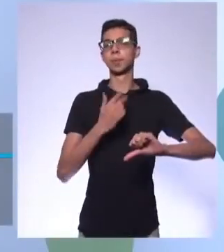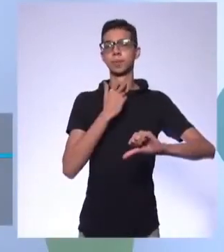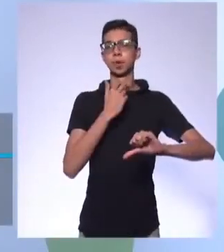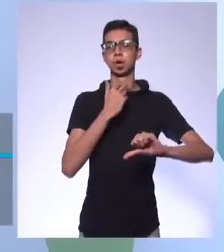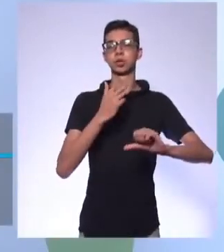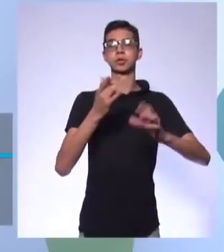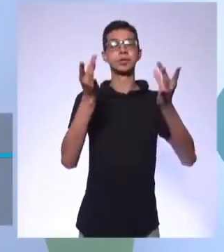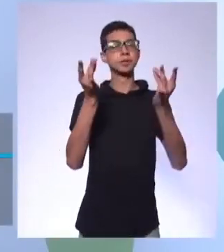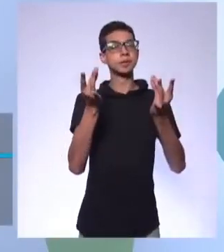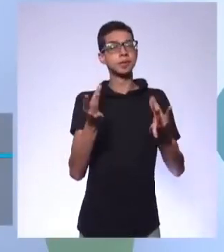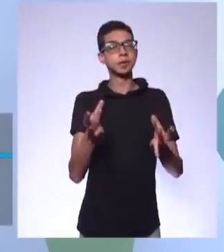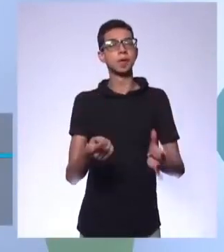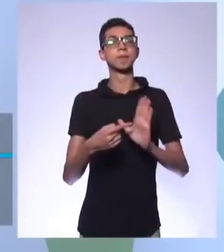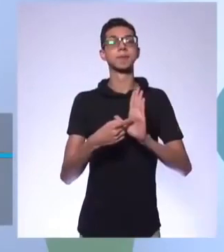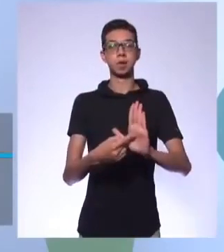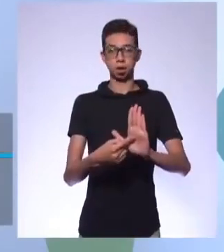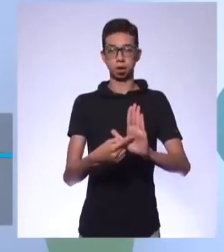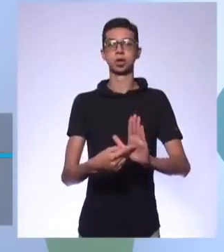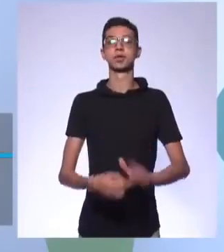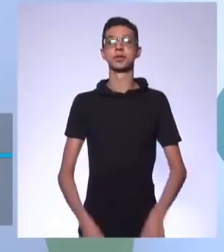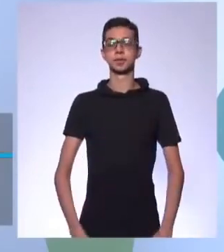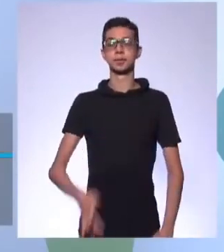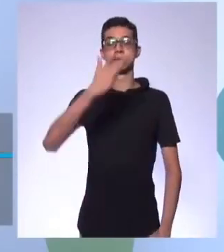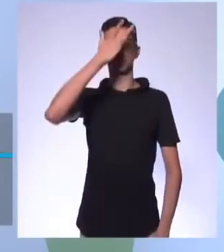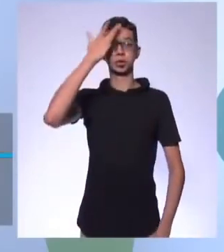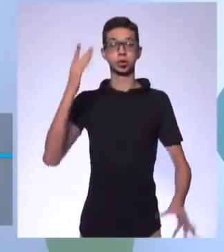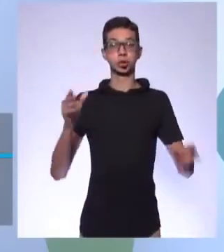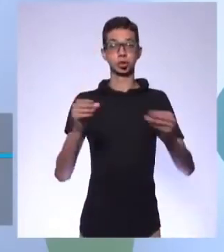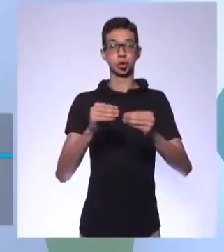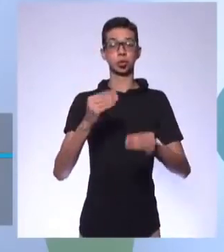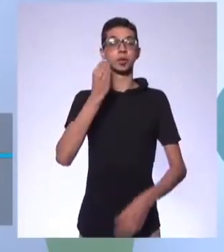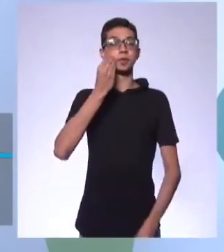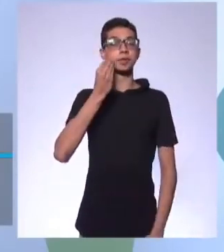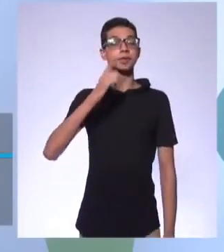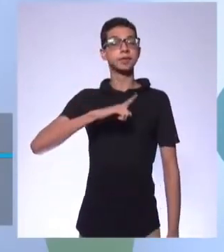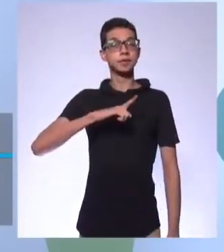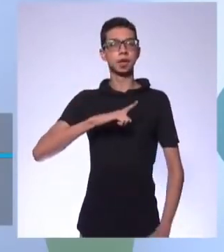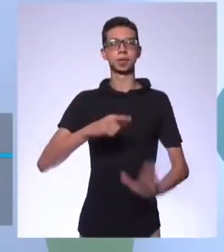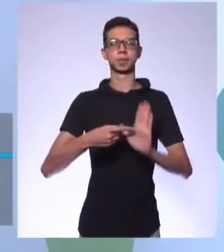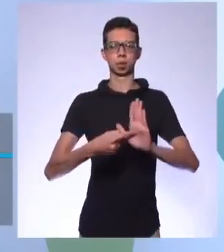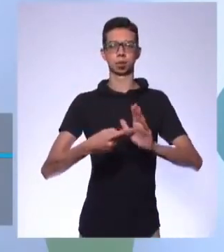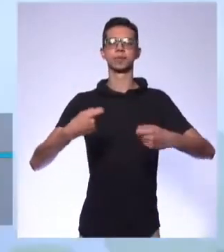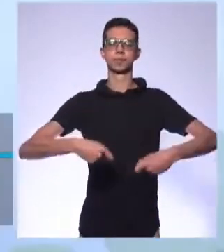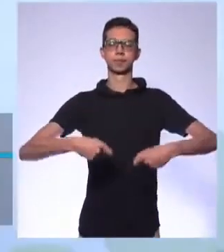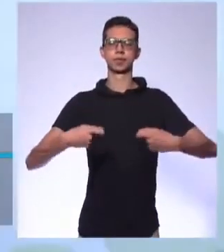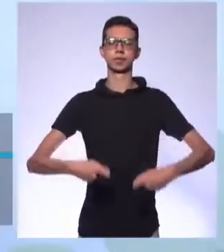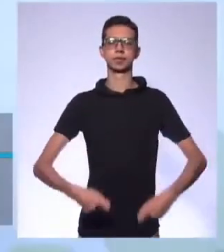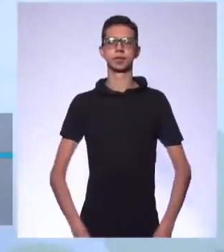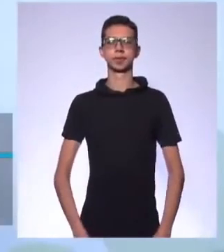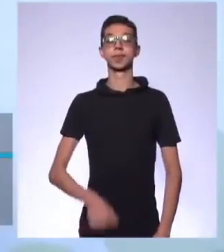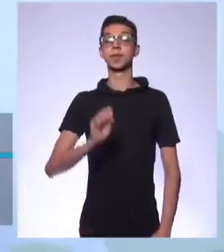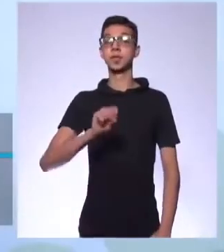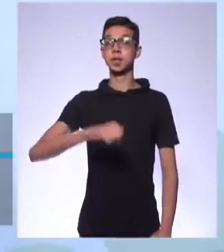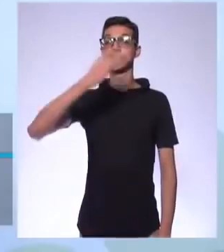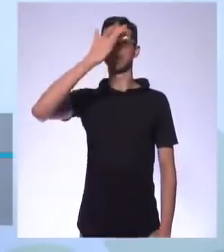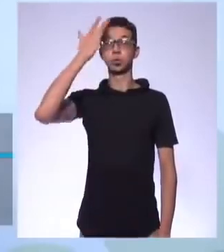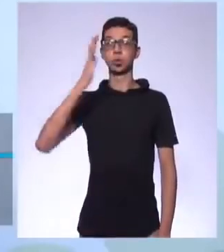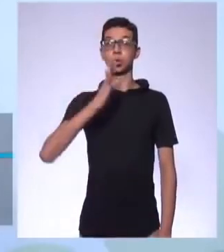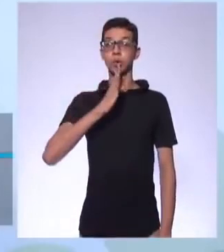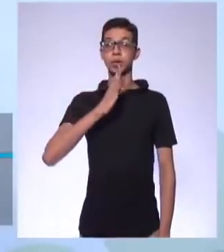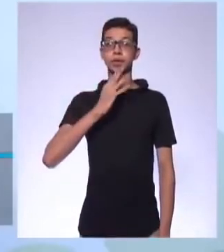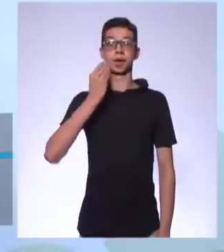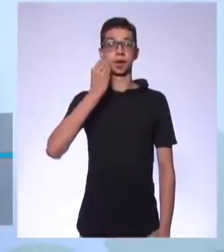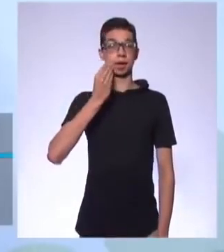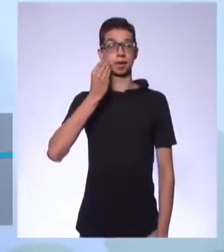mostrar que a pessoa que está fazendo a resenha tem repertório para poder sim, apresentar. ela conhece aquele mundo, ela